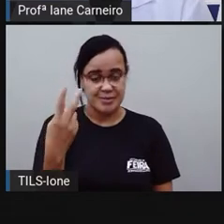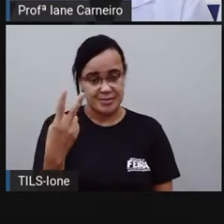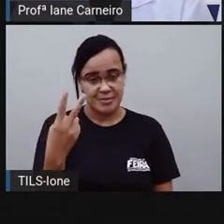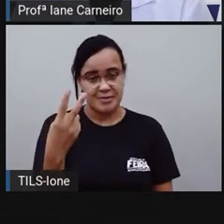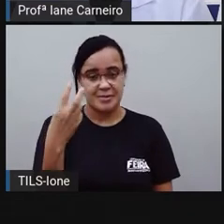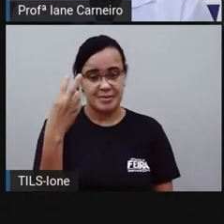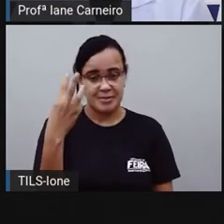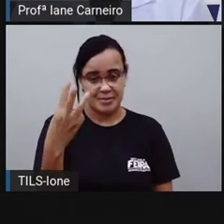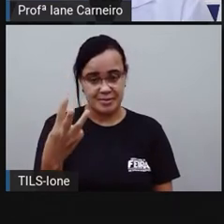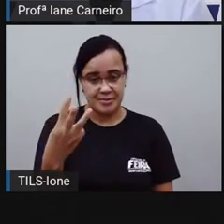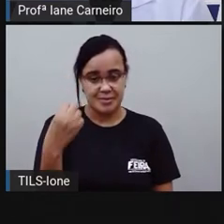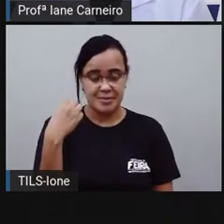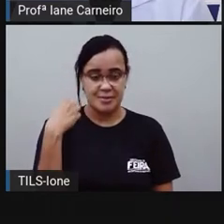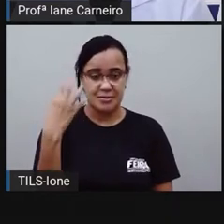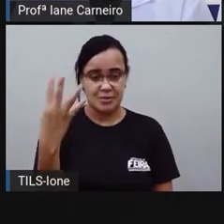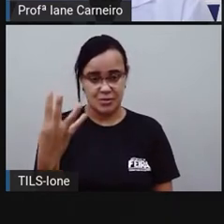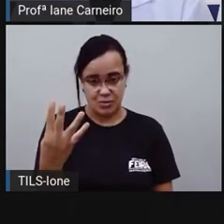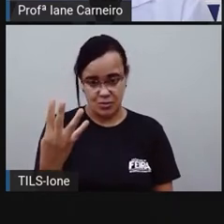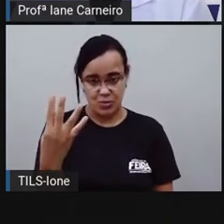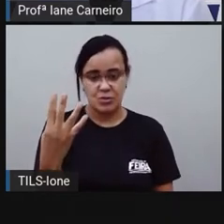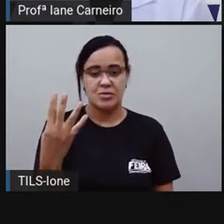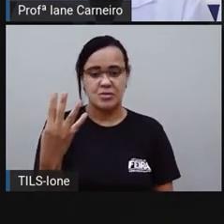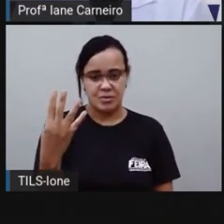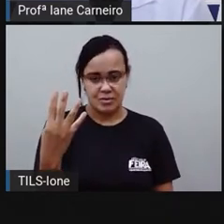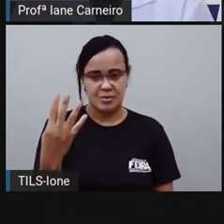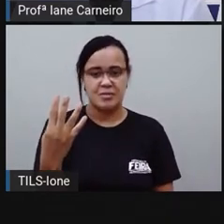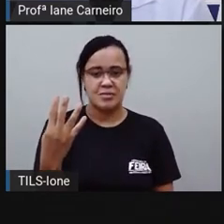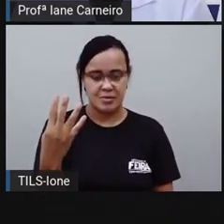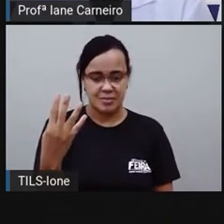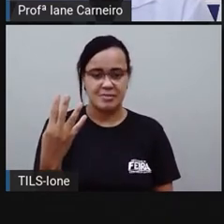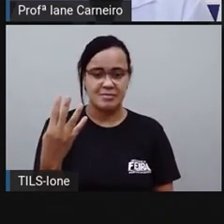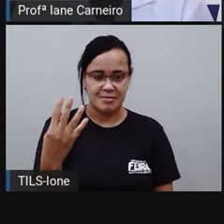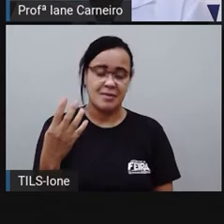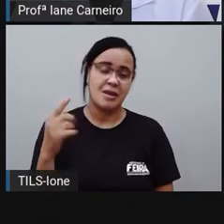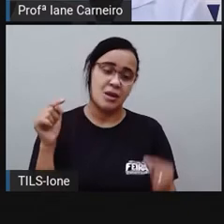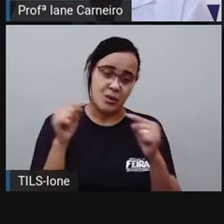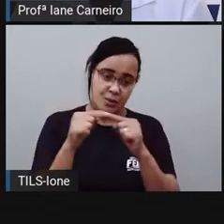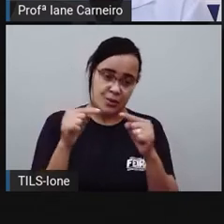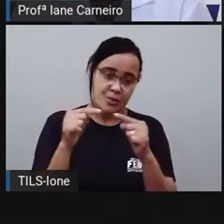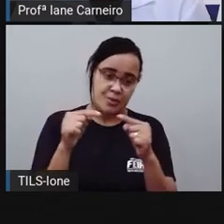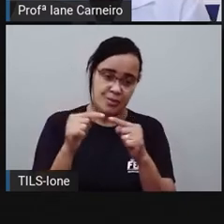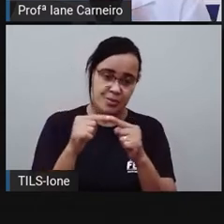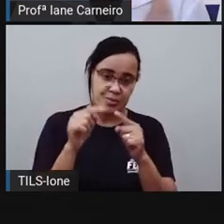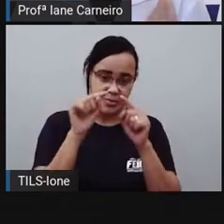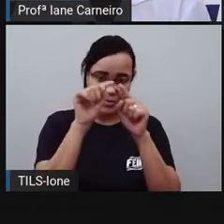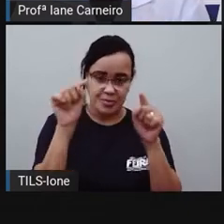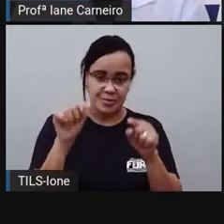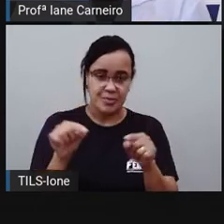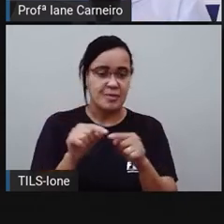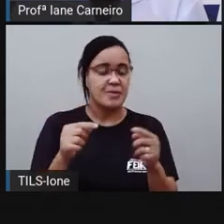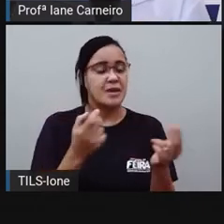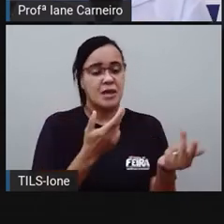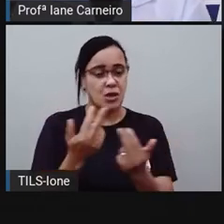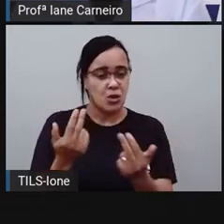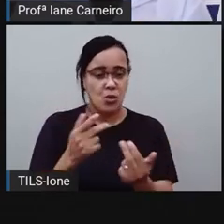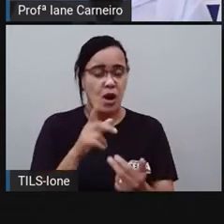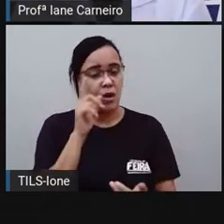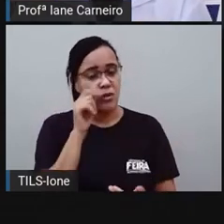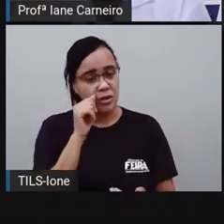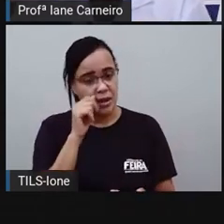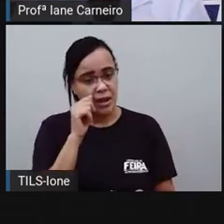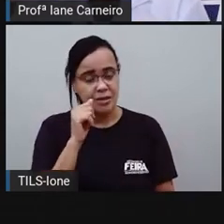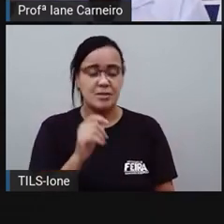dois, três, quatro, né? A quantidade de palitos que nós usamos é a quantidade de lados que